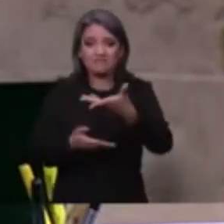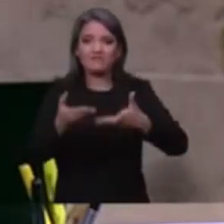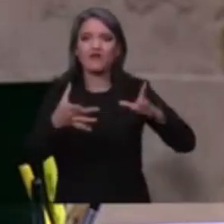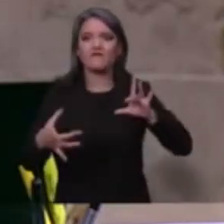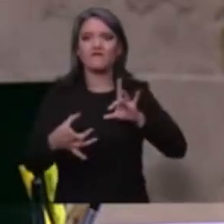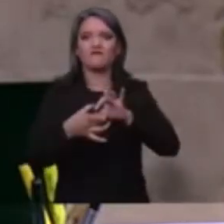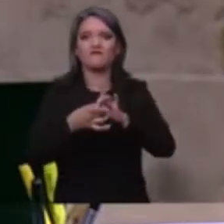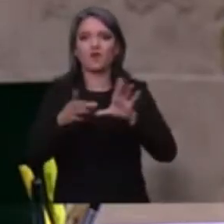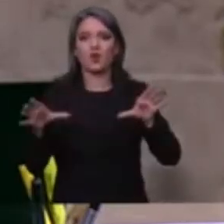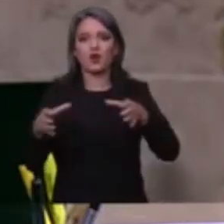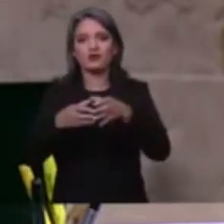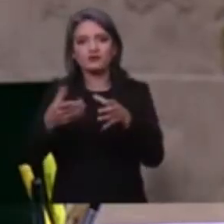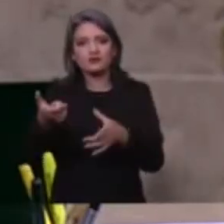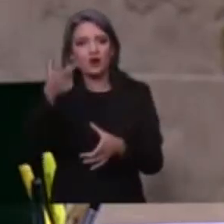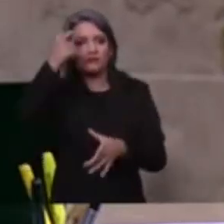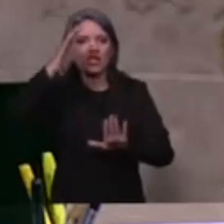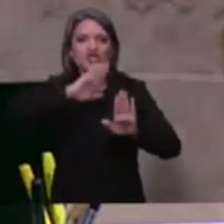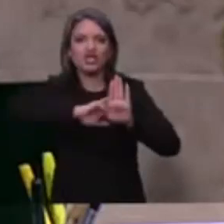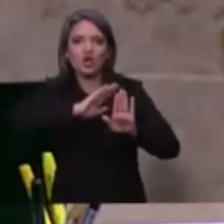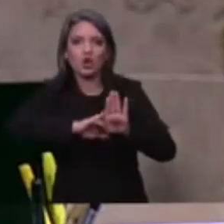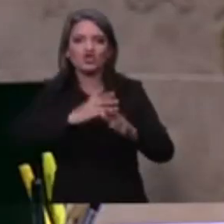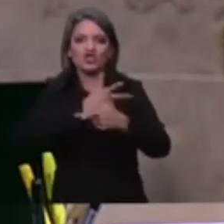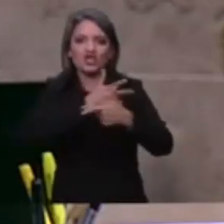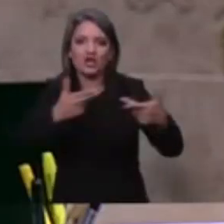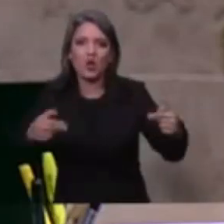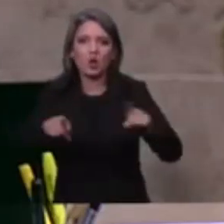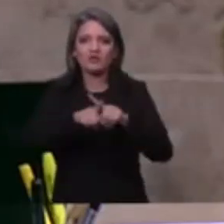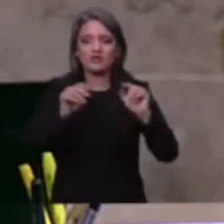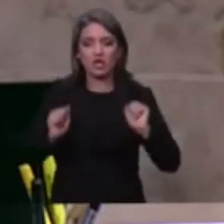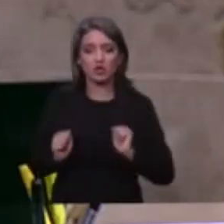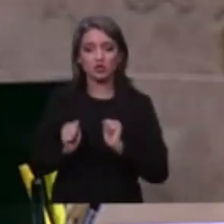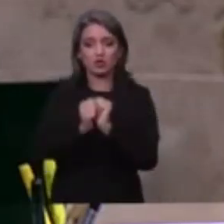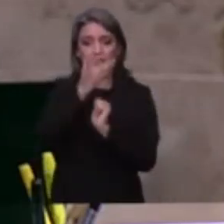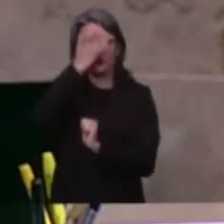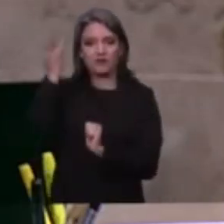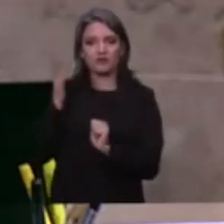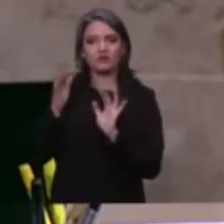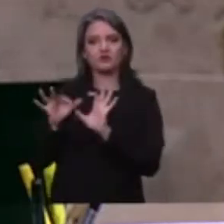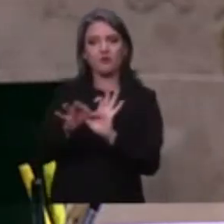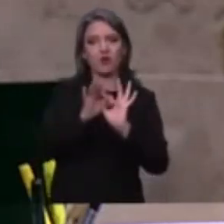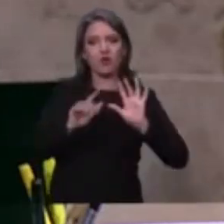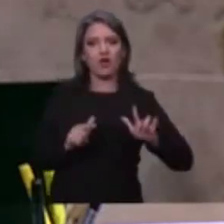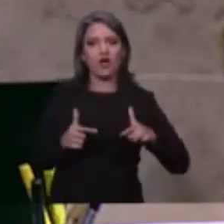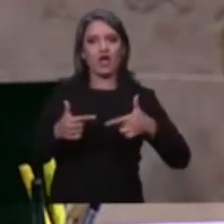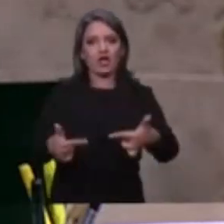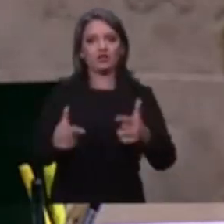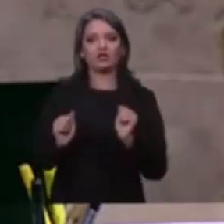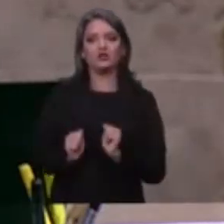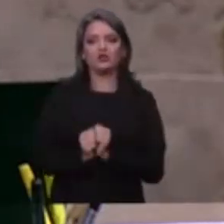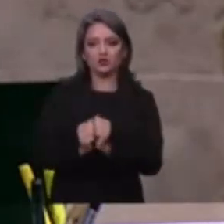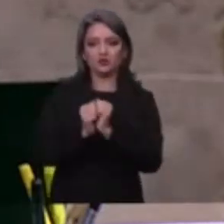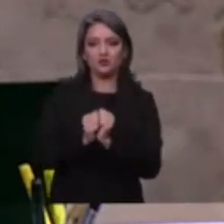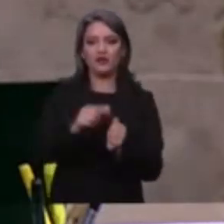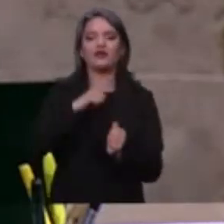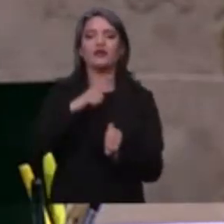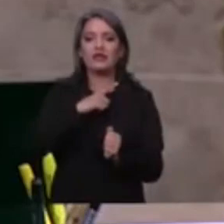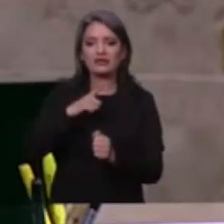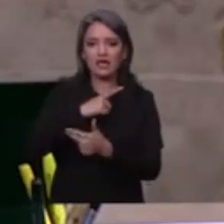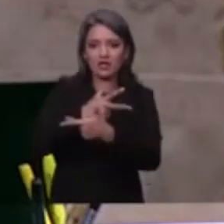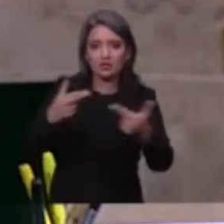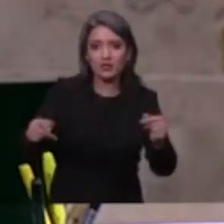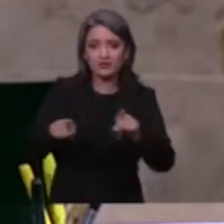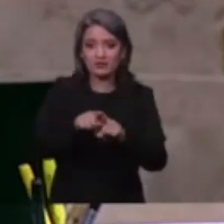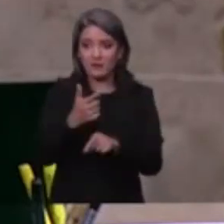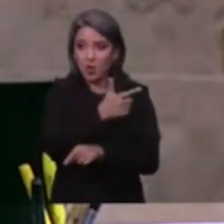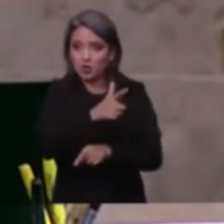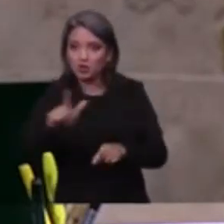vinculação subjetiva e psicológica entre os aderentes, agir em comunhão de esforços com os demais